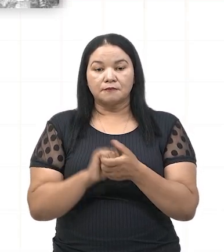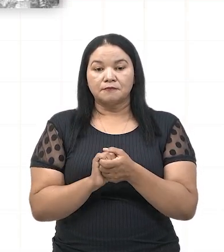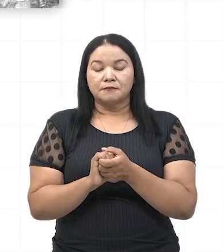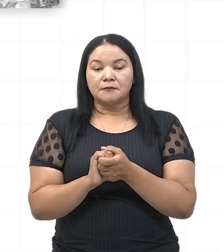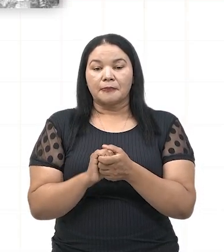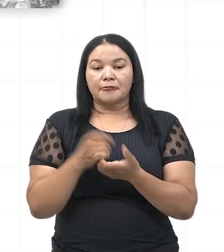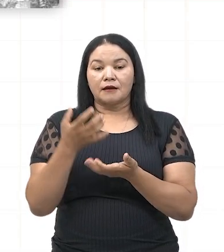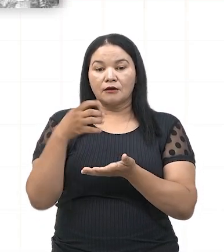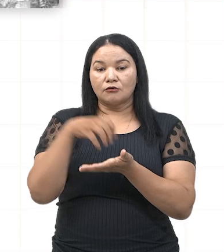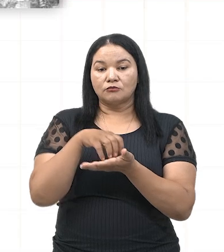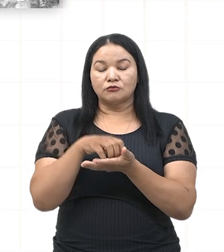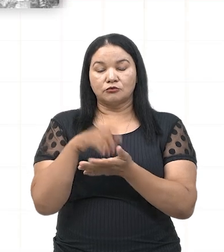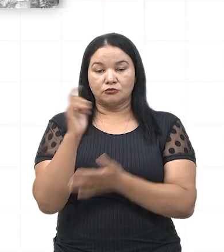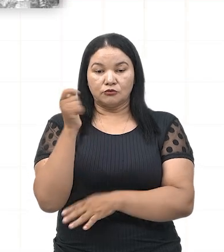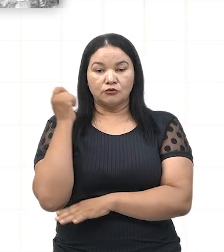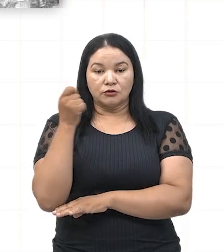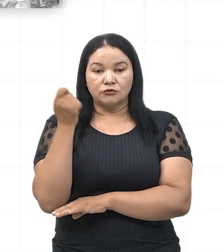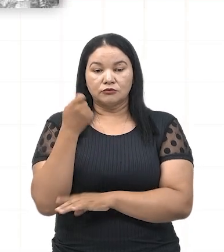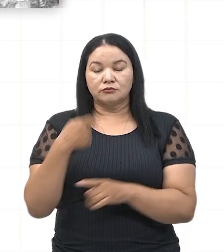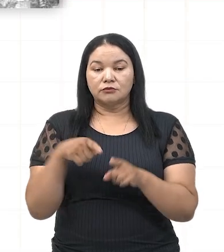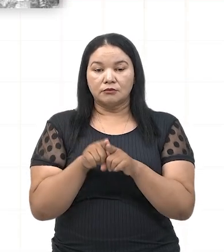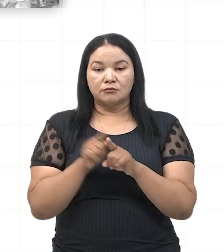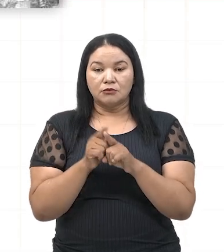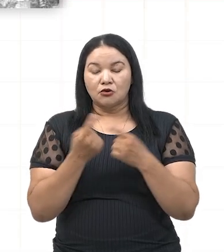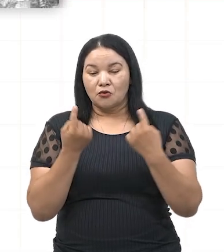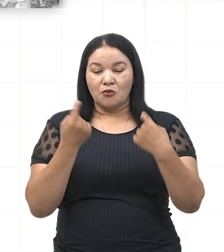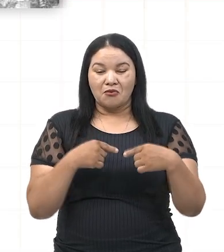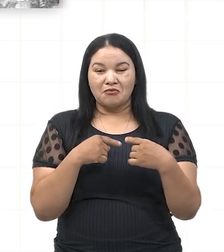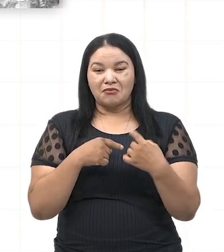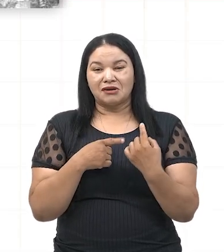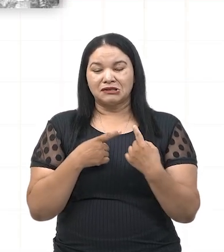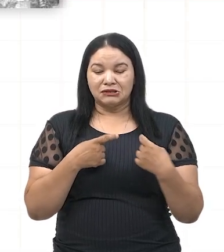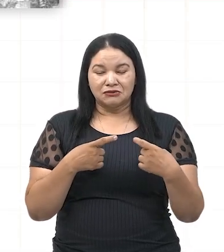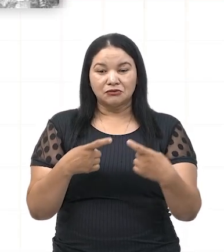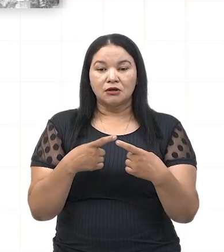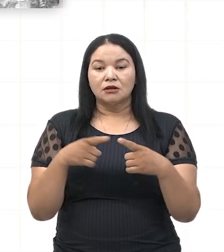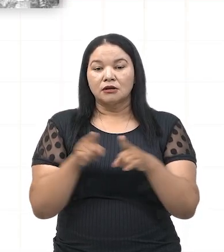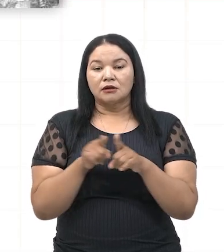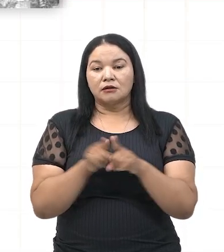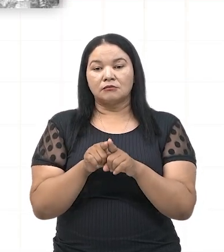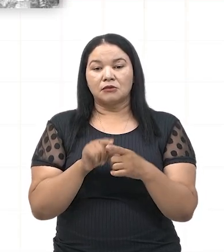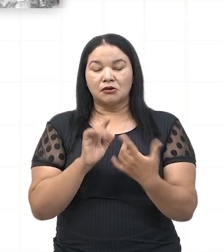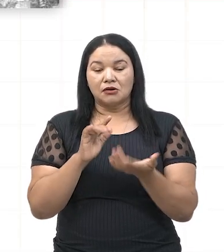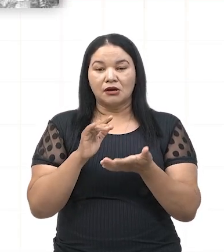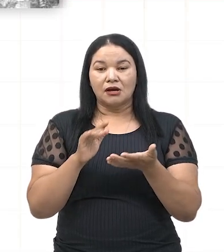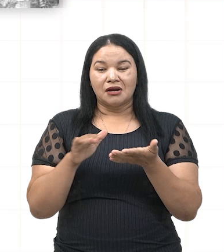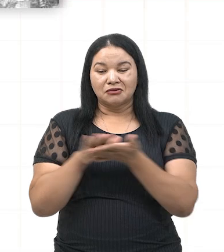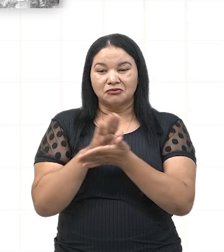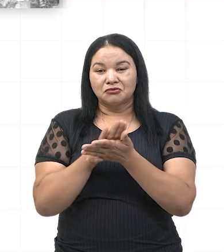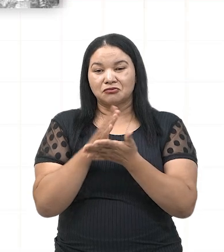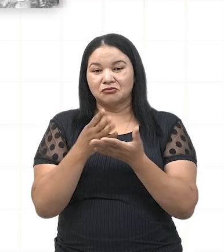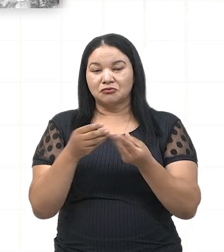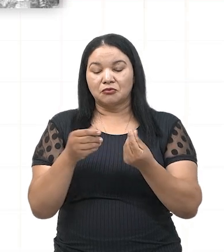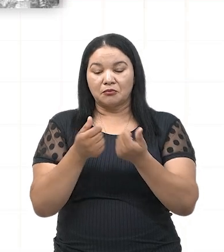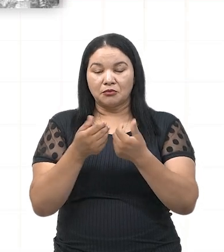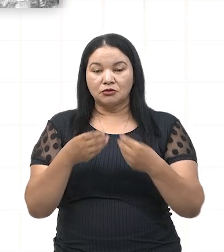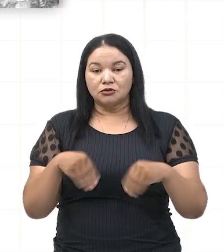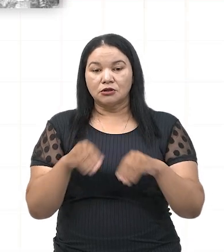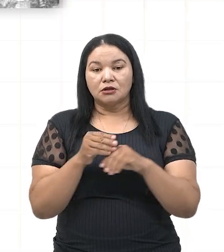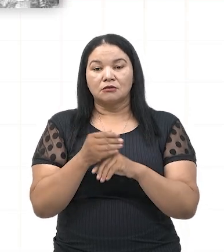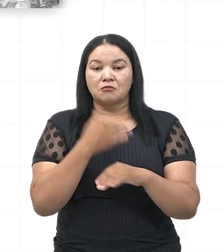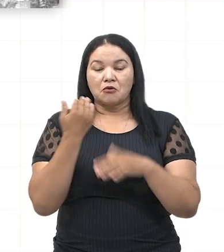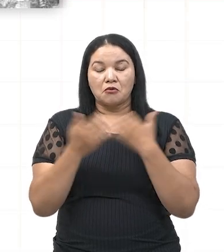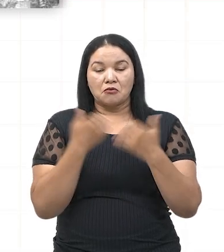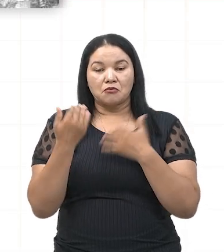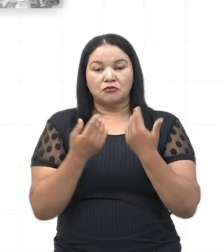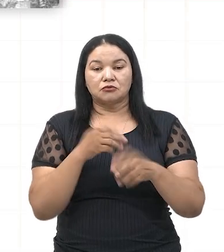Sul. Os combates foram intensos e causaram grande destruição e perda de vidas. Ainda